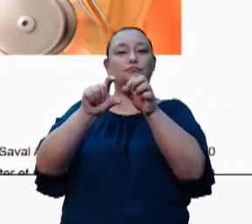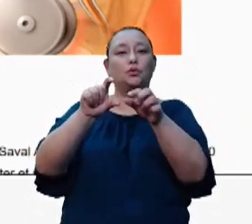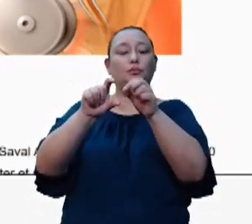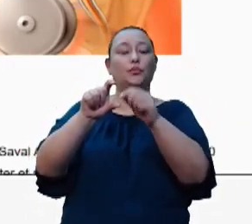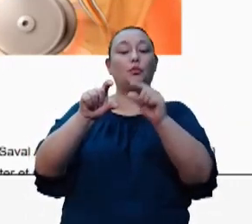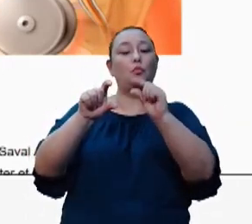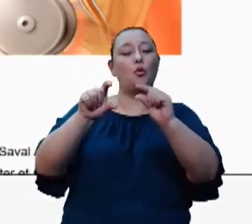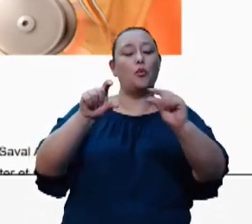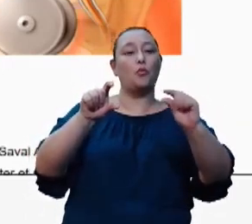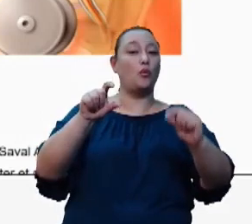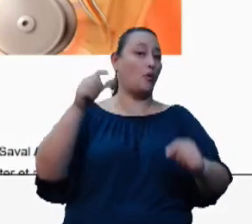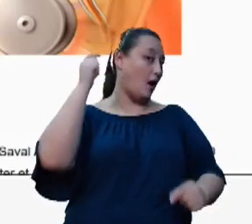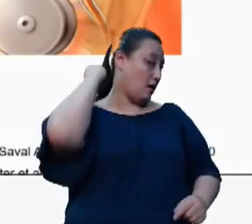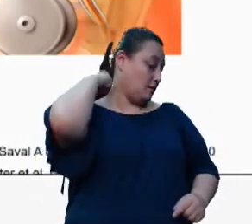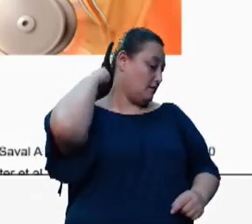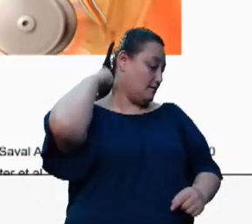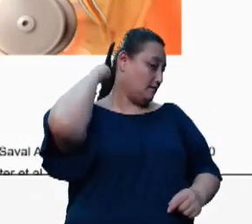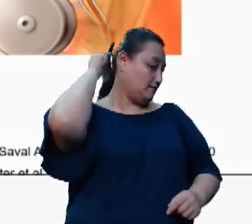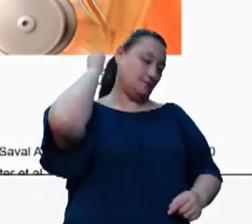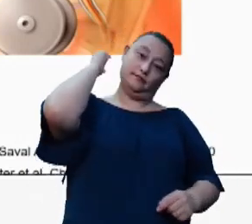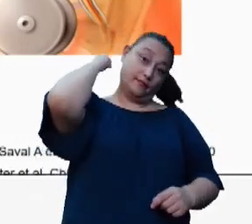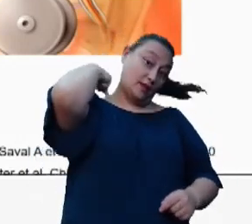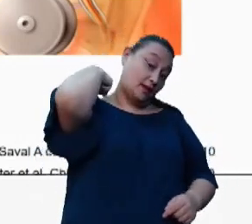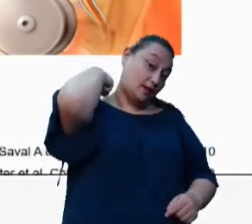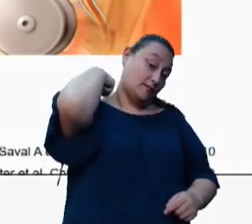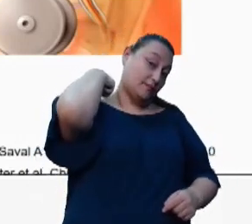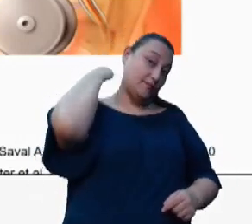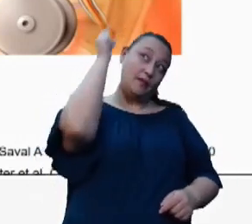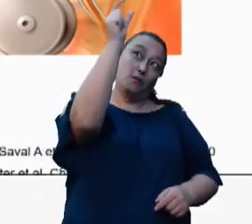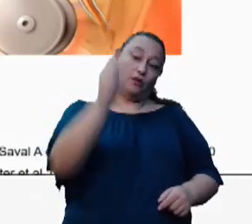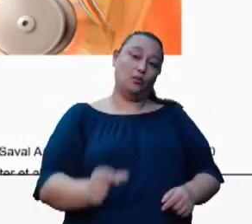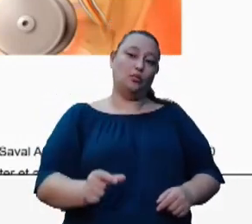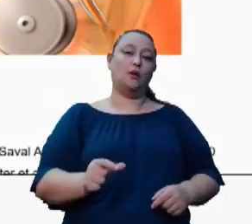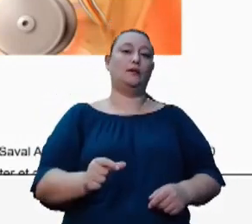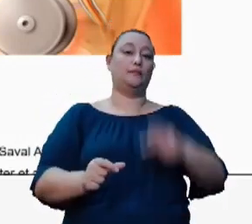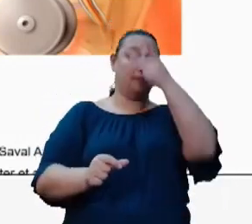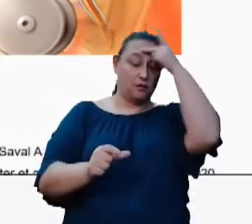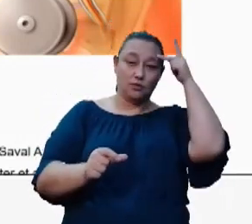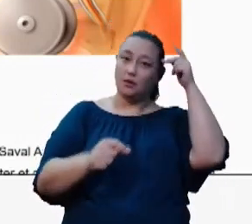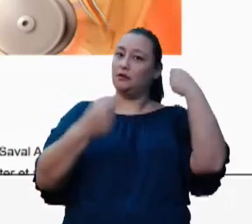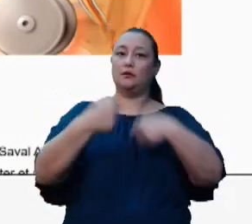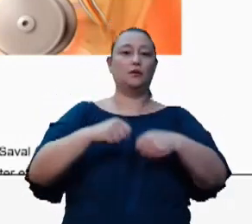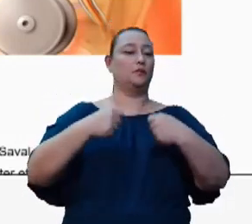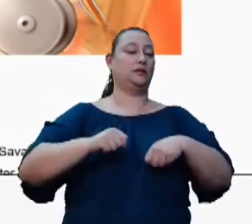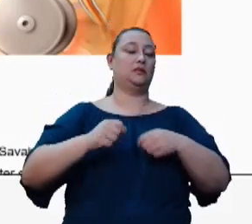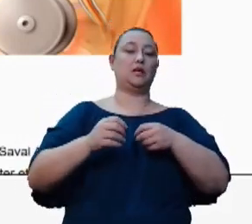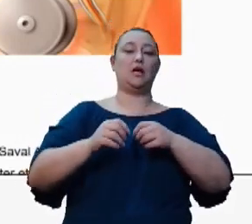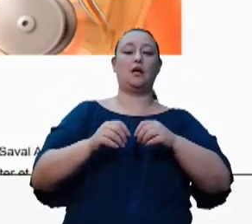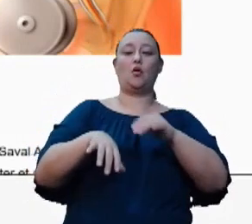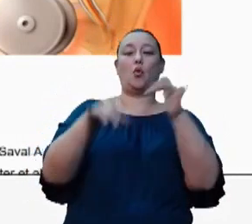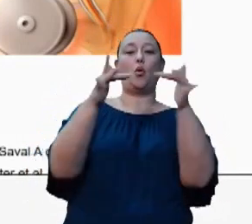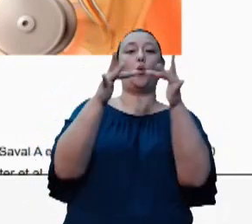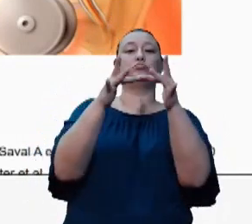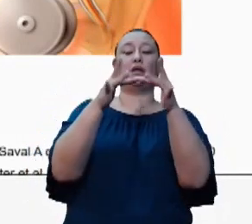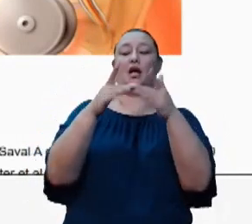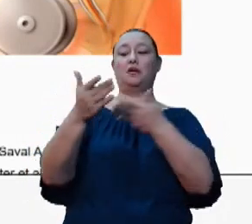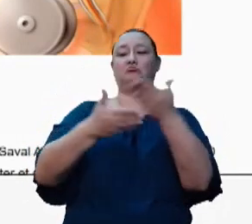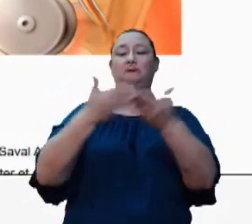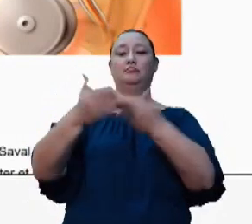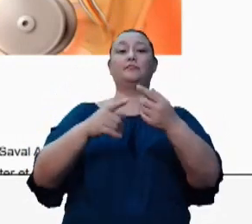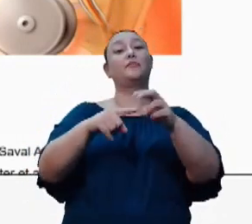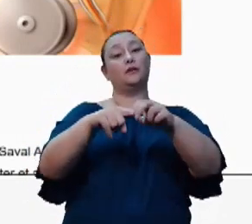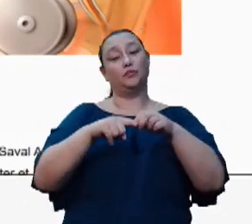na medula espinhal. O paciente não precisa interagir com a bomba, motivo pelo